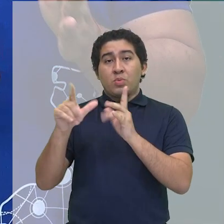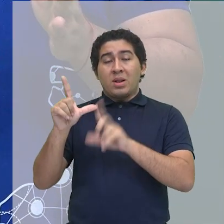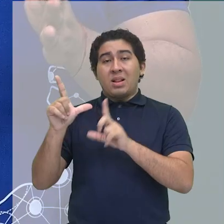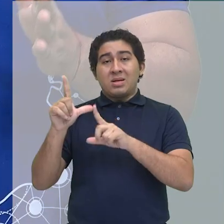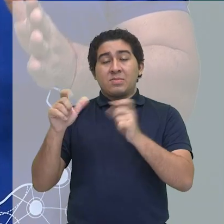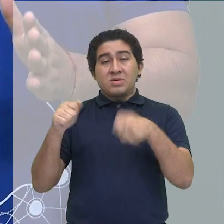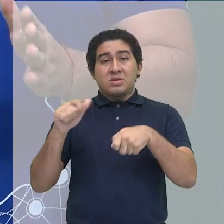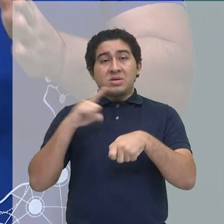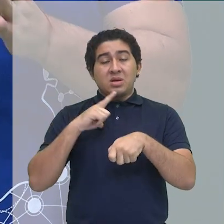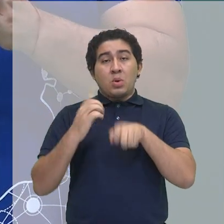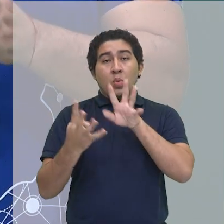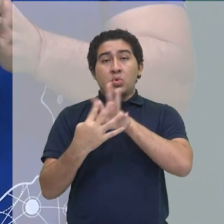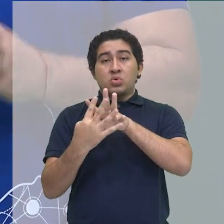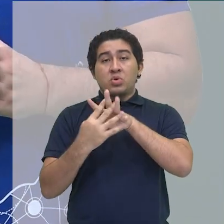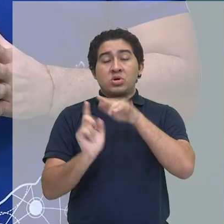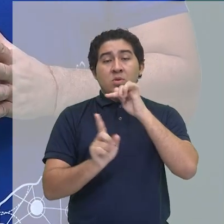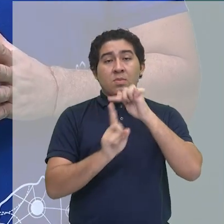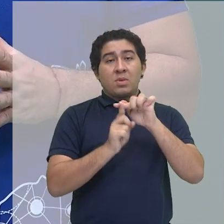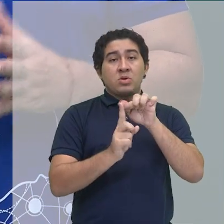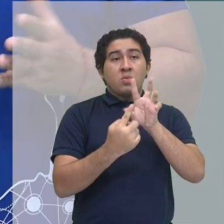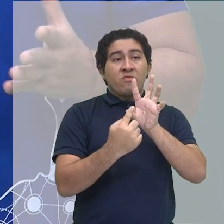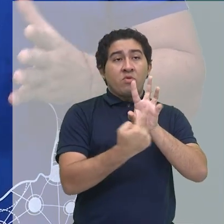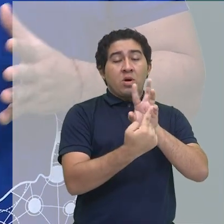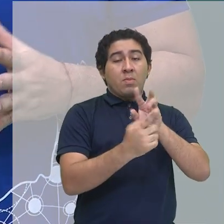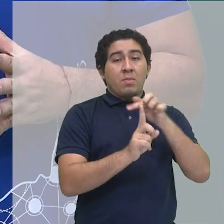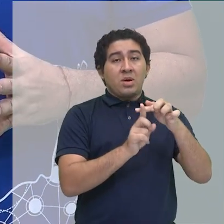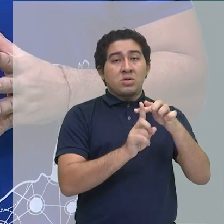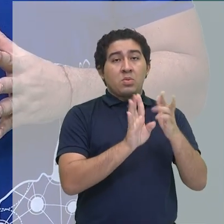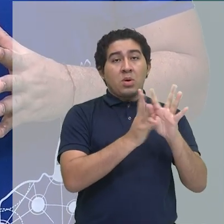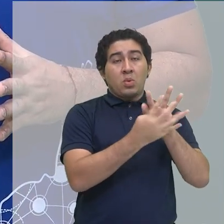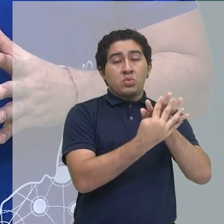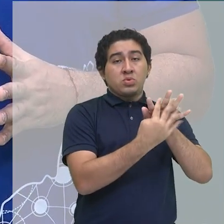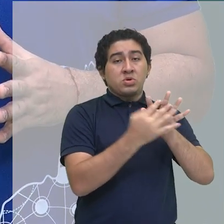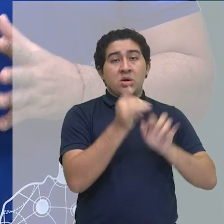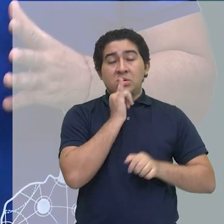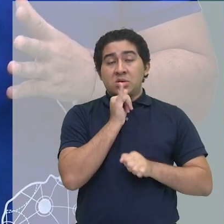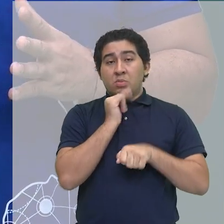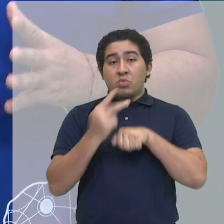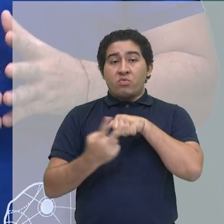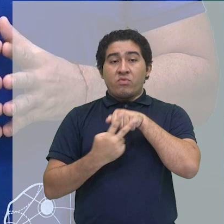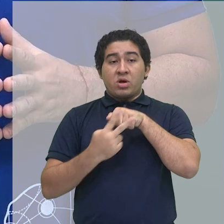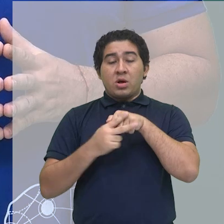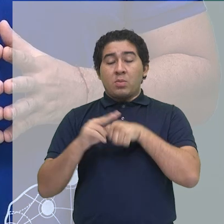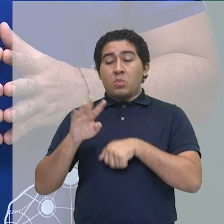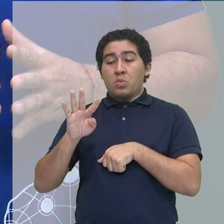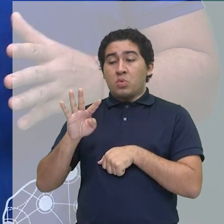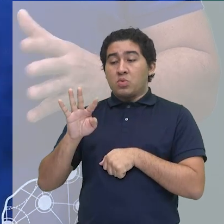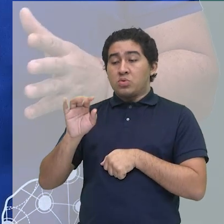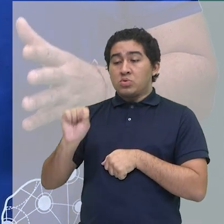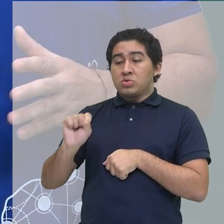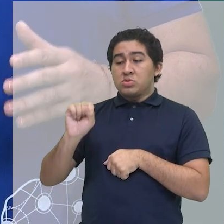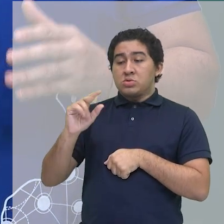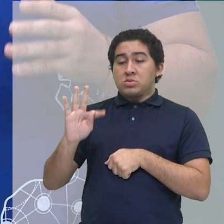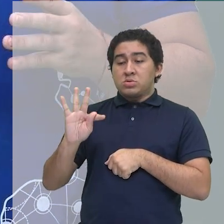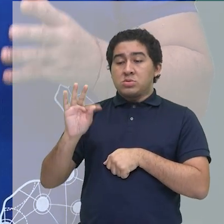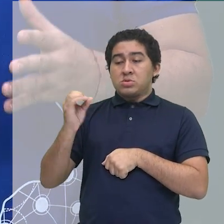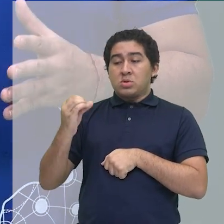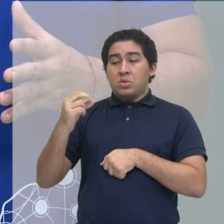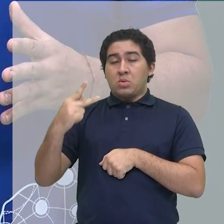consoante, depois uma vogal e depois uma consoante. Por exemplo, o verbo to stop. O verbo